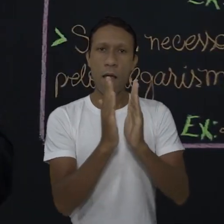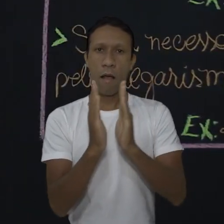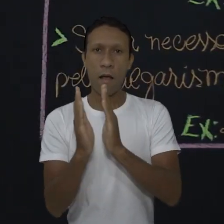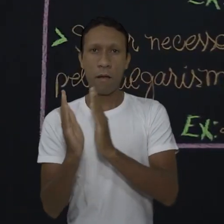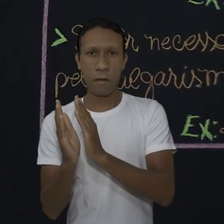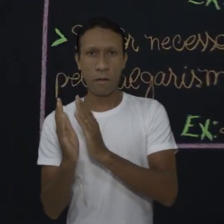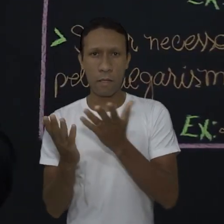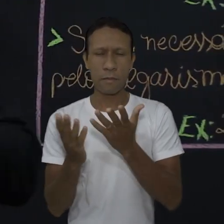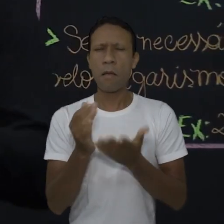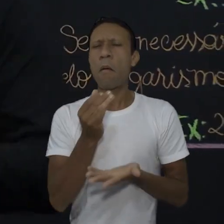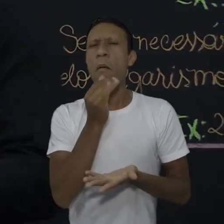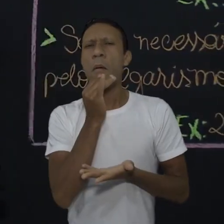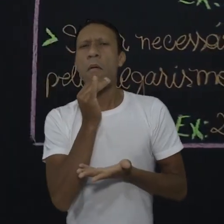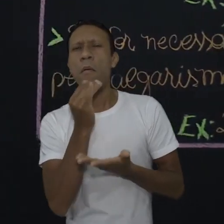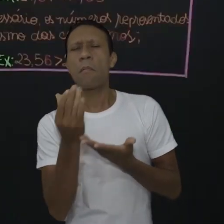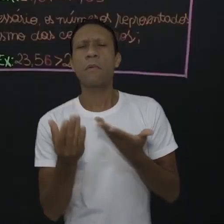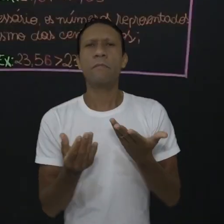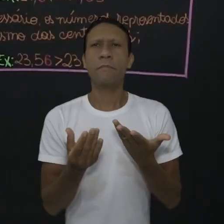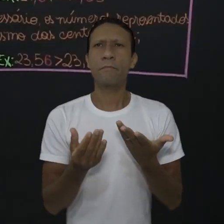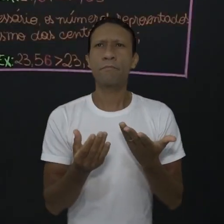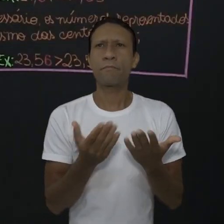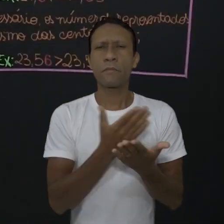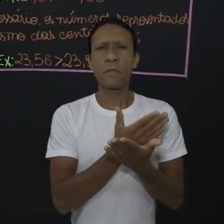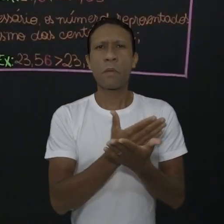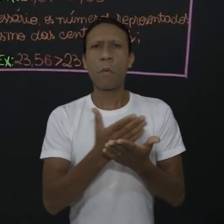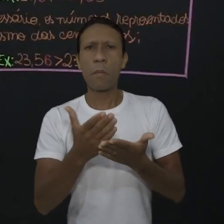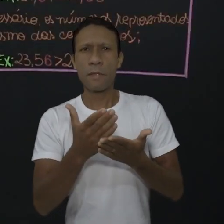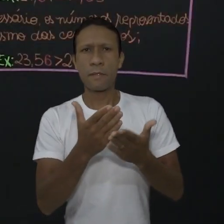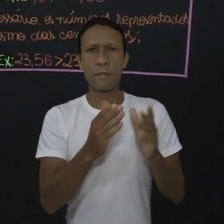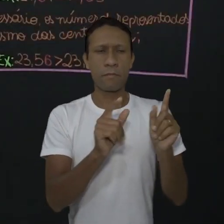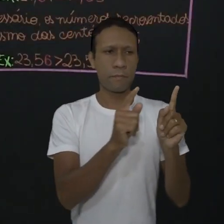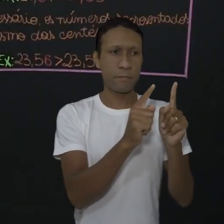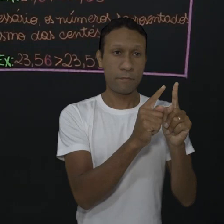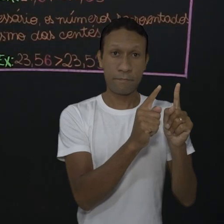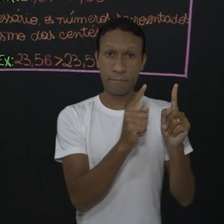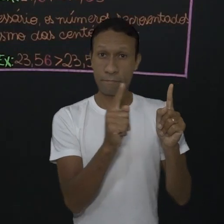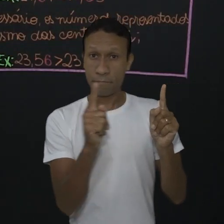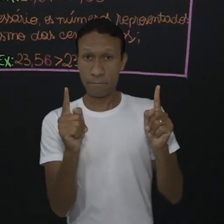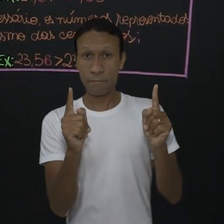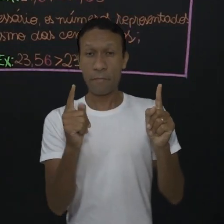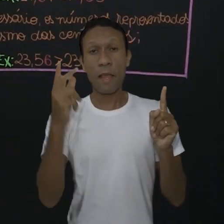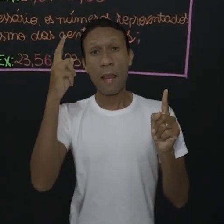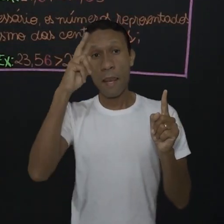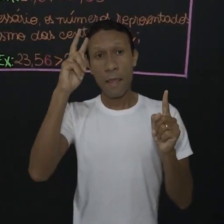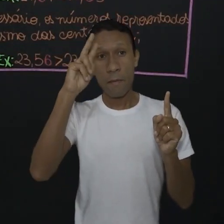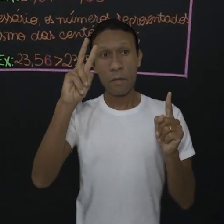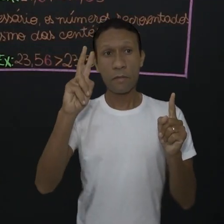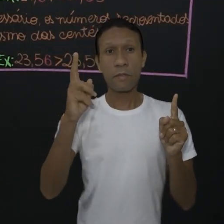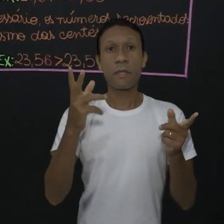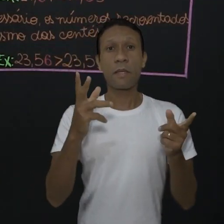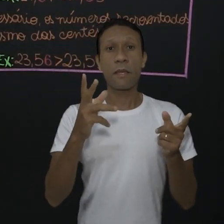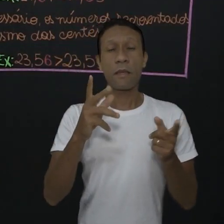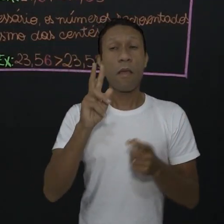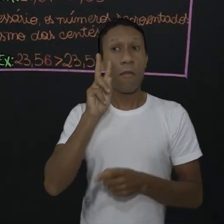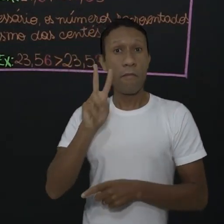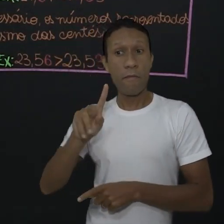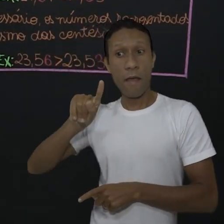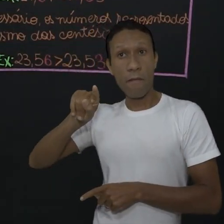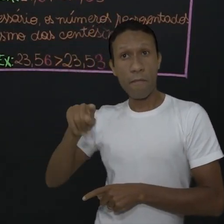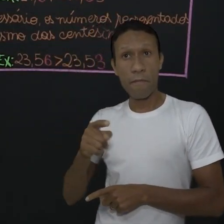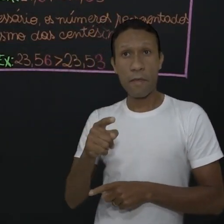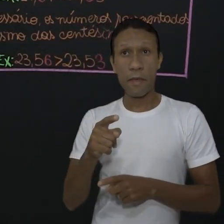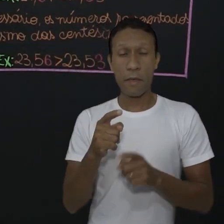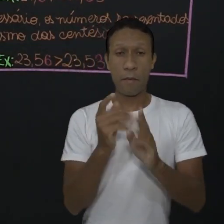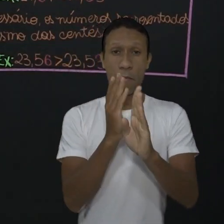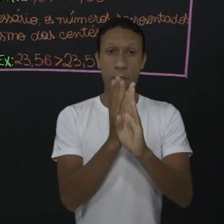ordens dos algarismos. Como assim? Comecemos aqui pela parte inteira. Lembrando que, em relação à vírgula, o